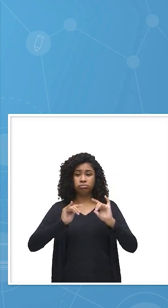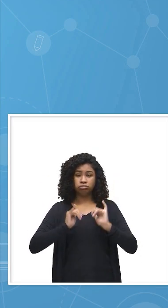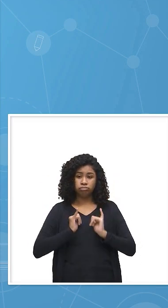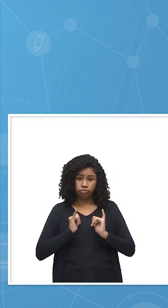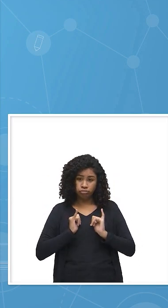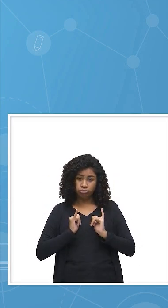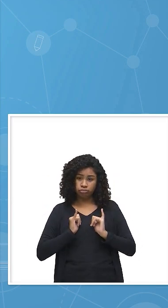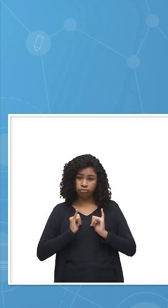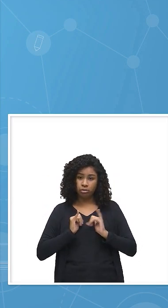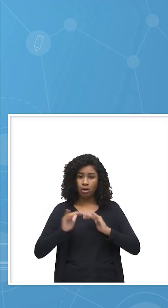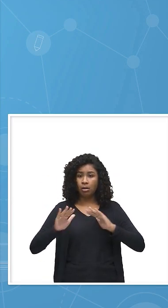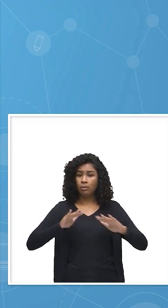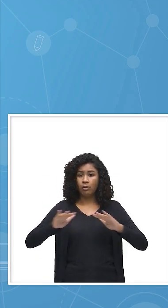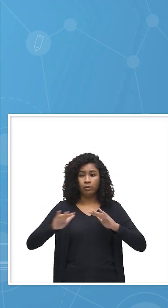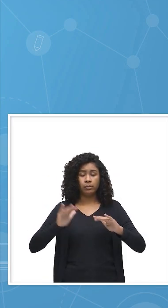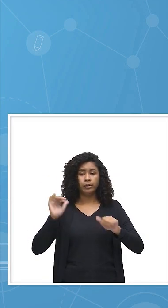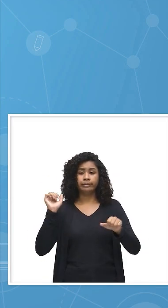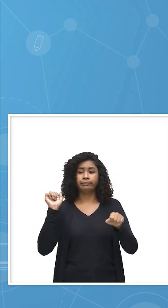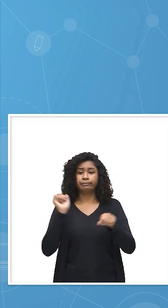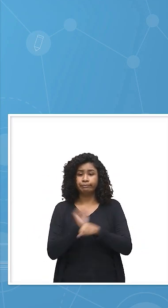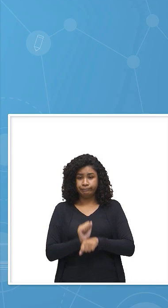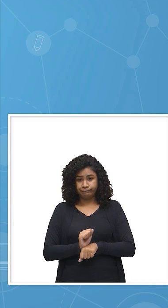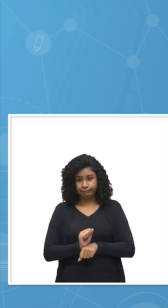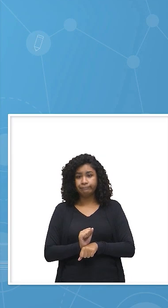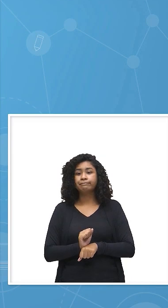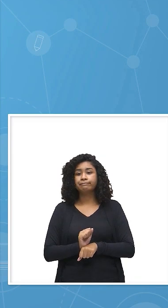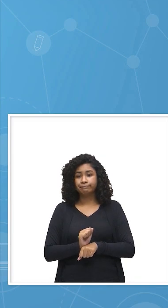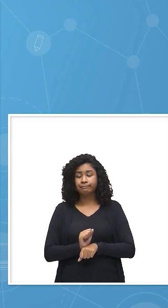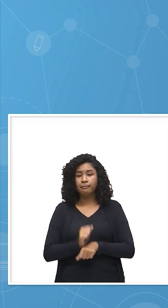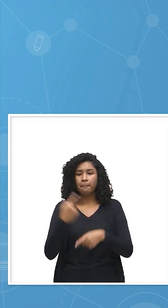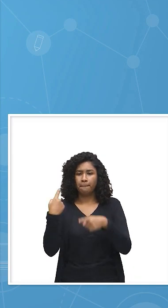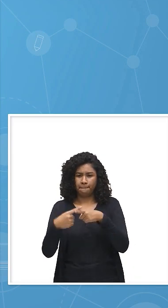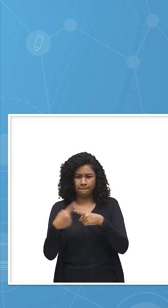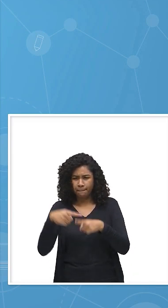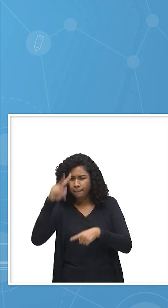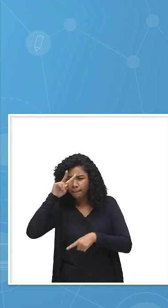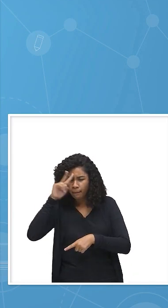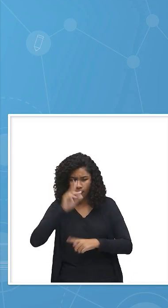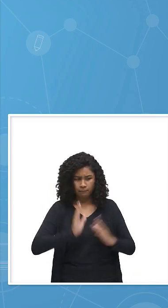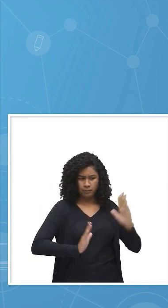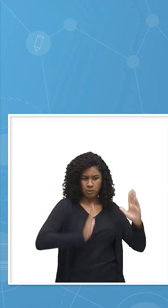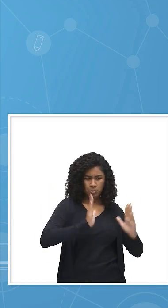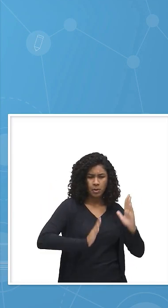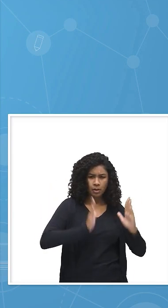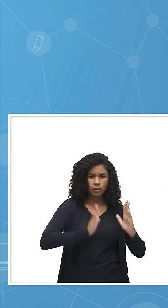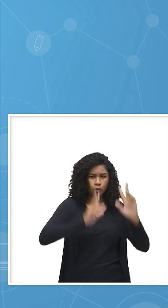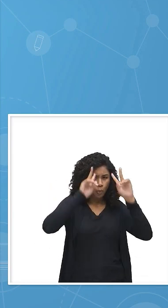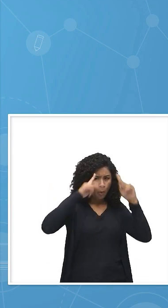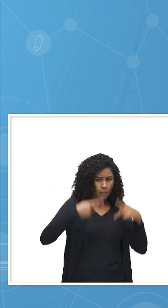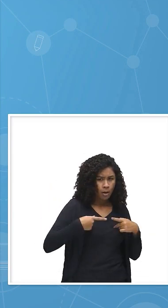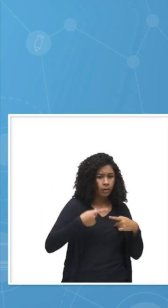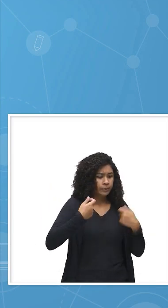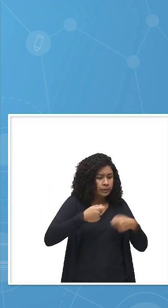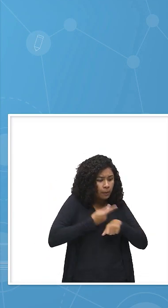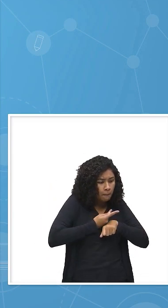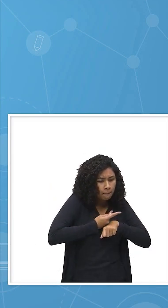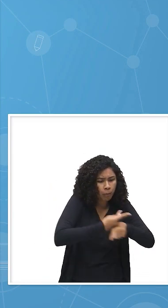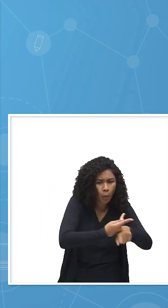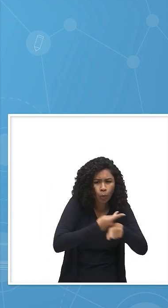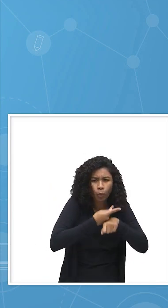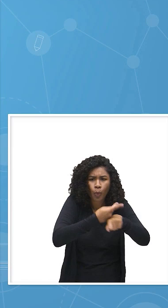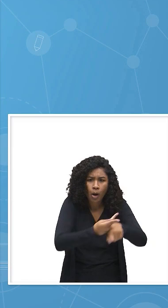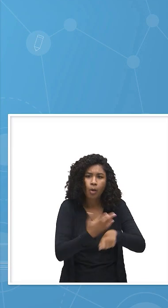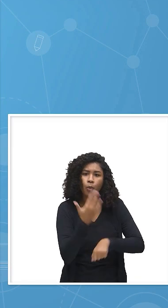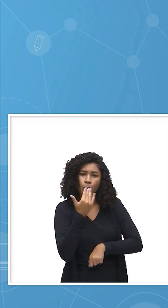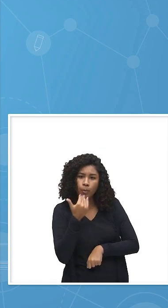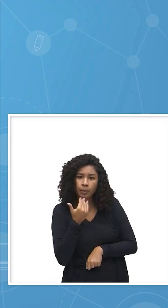unicamente caçavam e coletavam, eles tinham que se mudar de um lugar para o outro. Porque vocês sabem que os frutos, eles não estão o